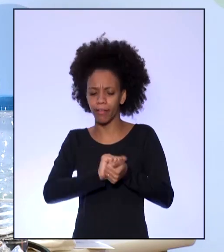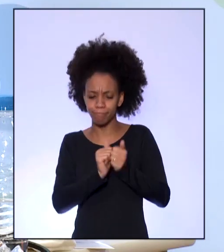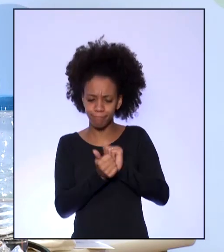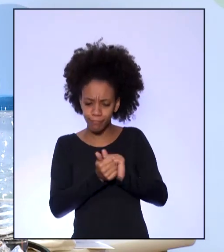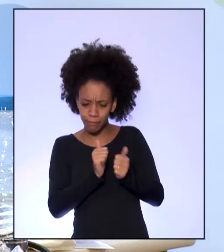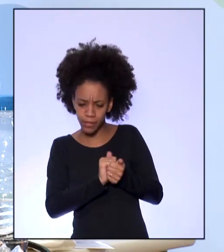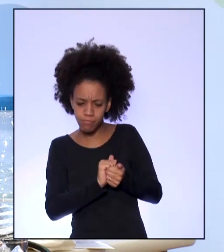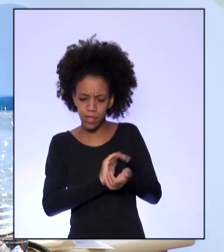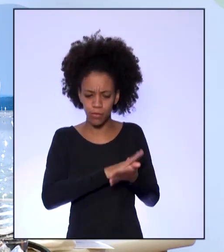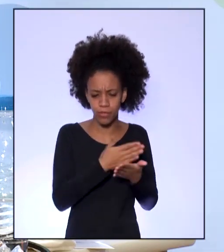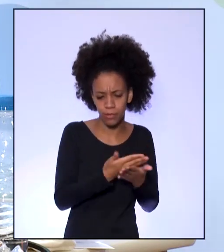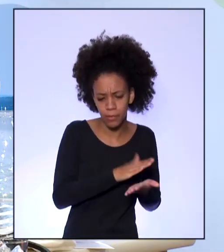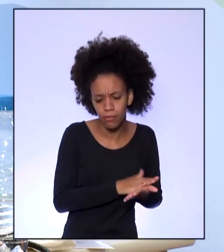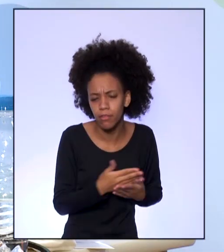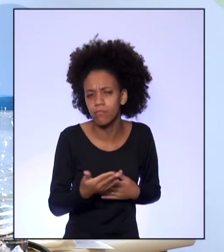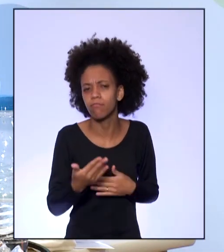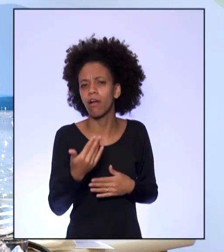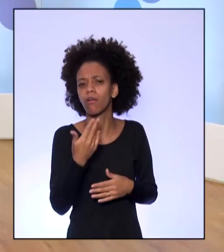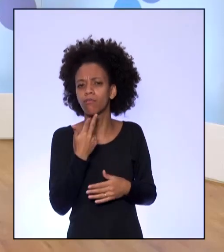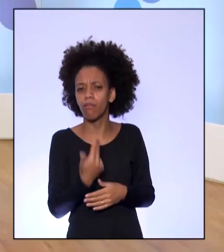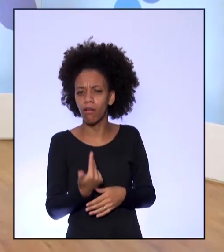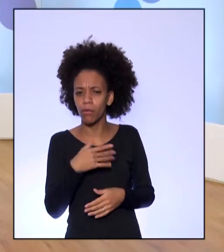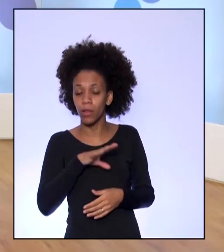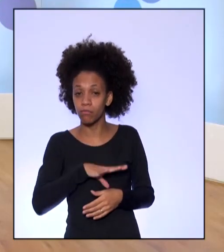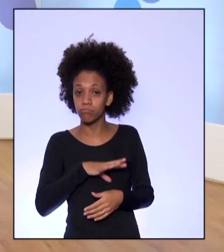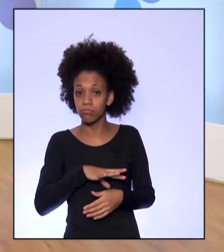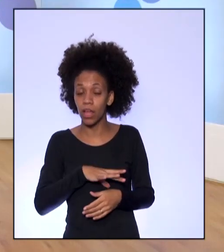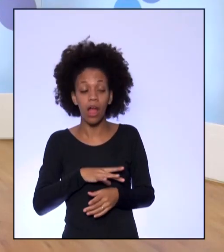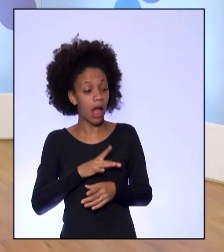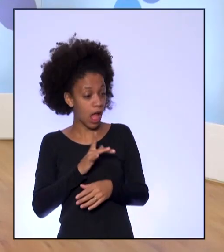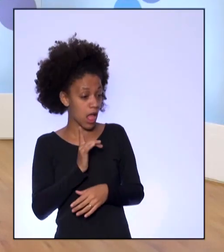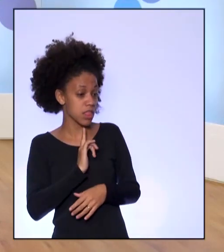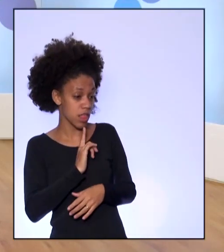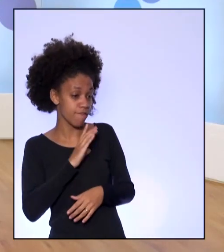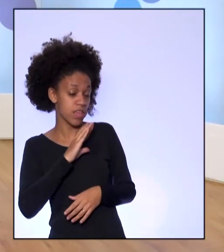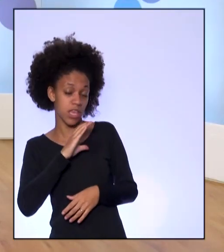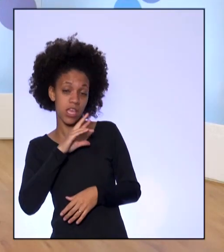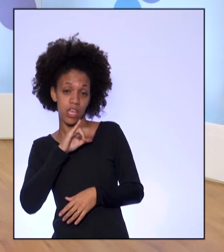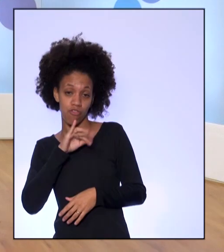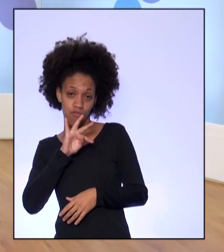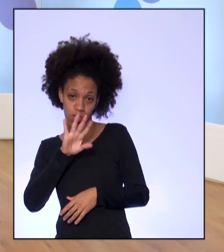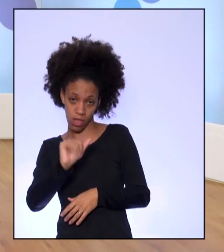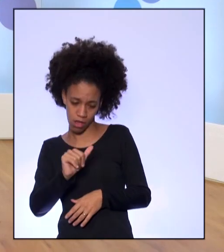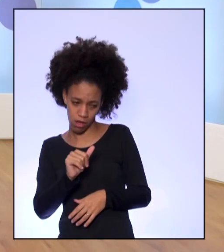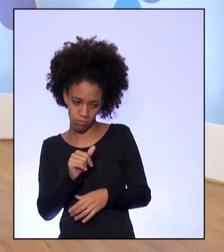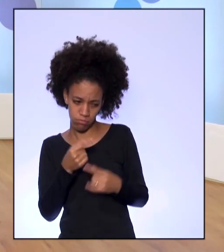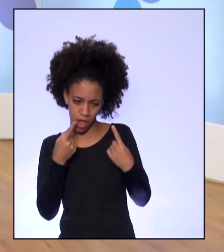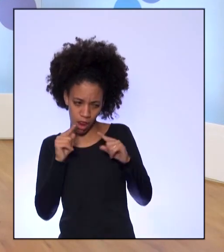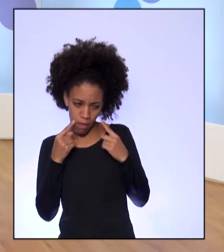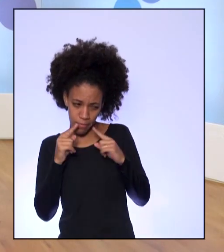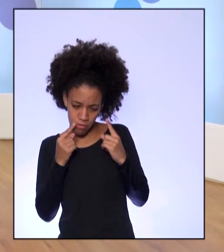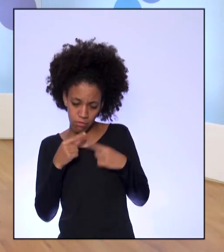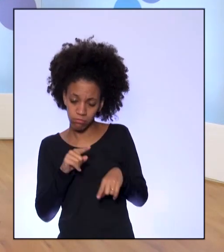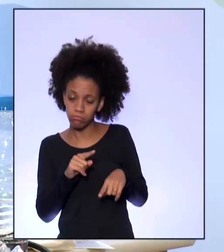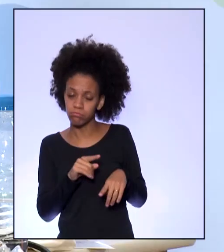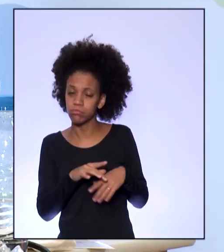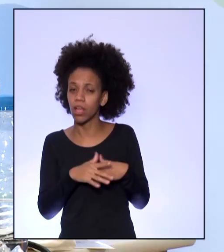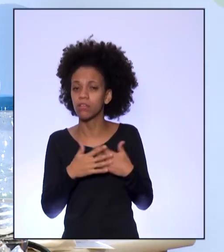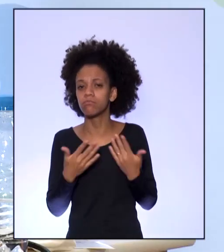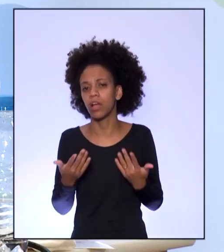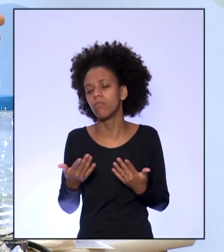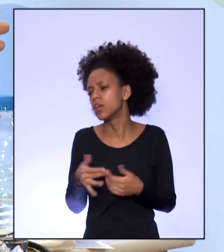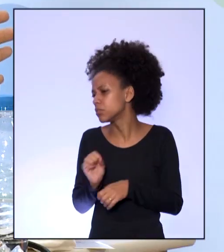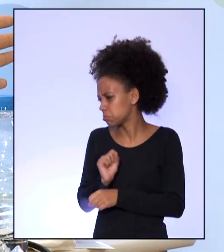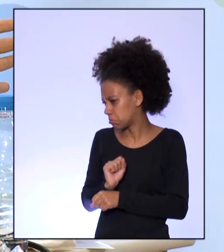língua portuguesa. Colocaram crítica também, perdão, interromper. Colocaram crítica? E crítica, isso aí, crítica. Eu já estava esperando que a